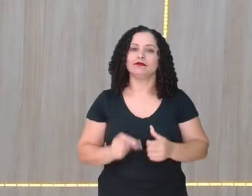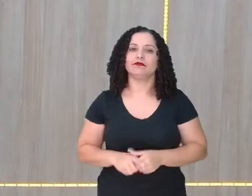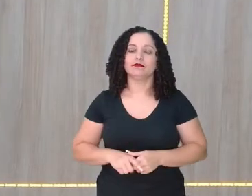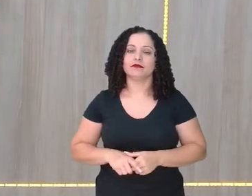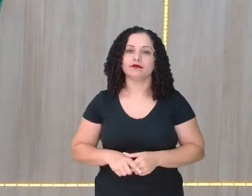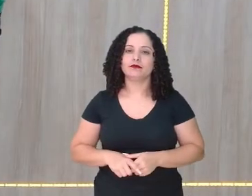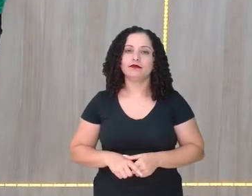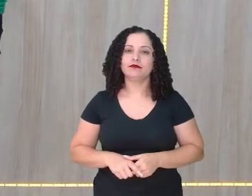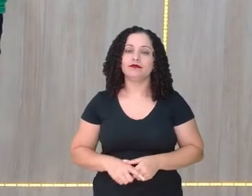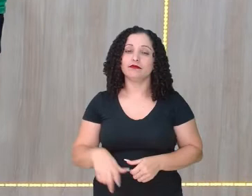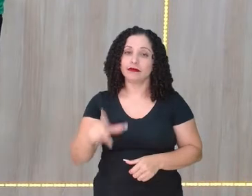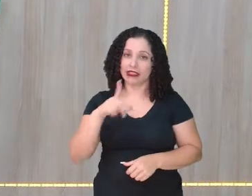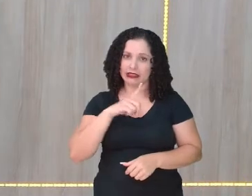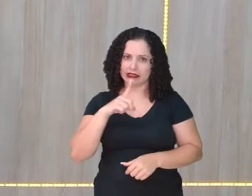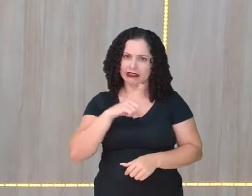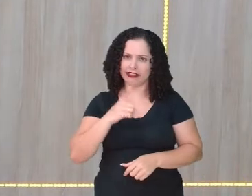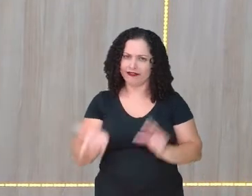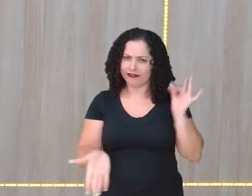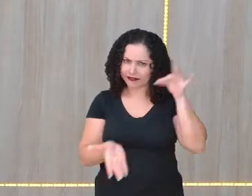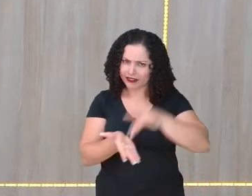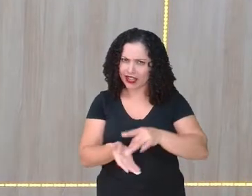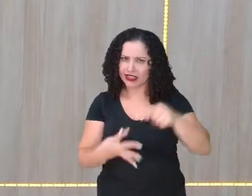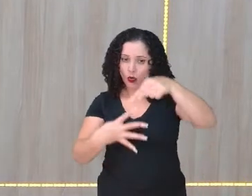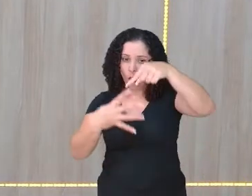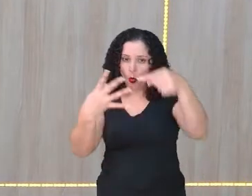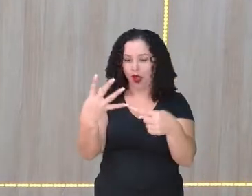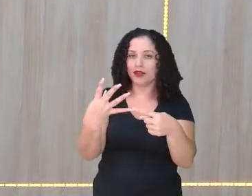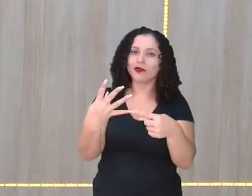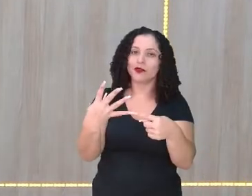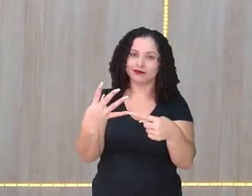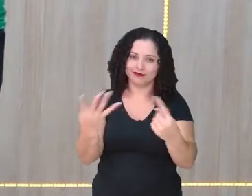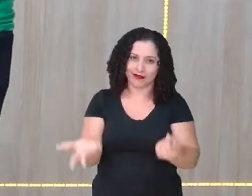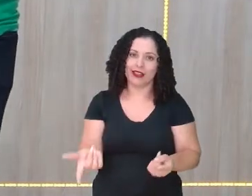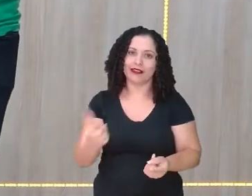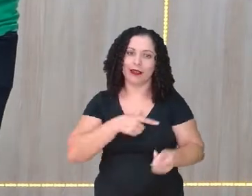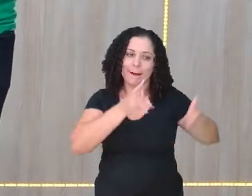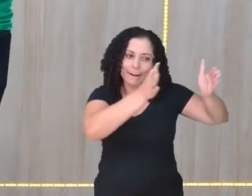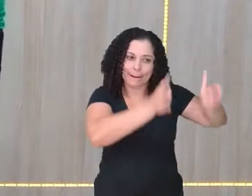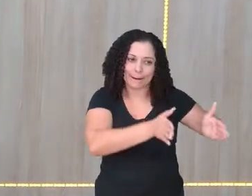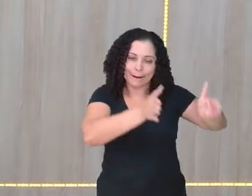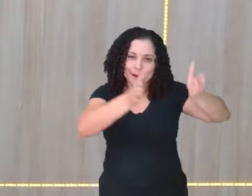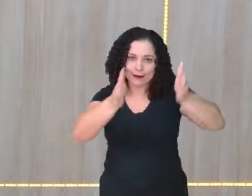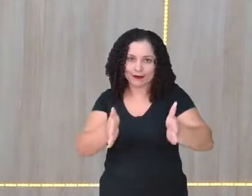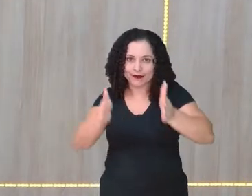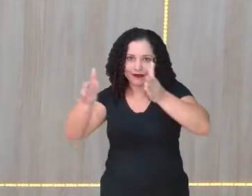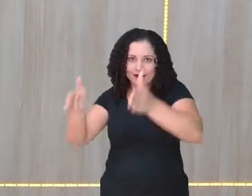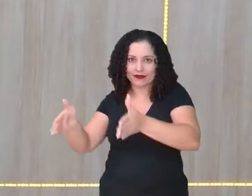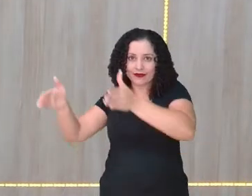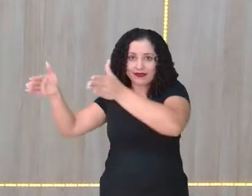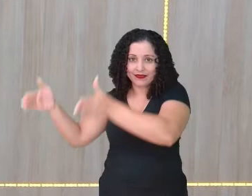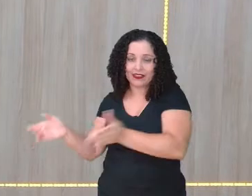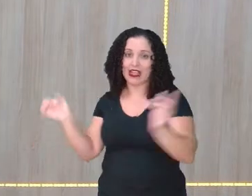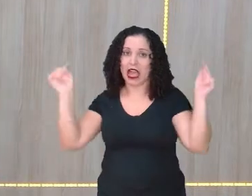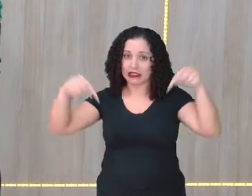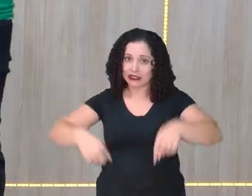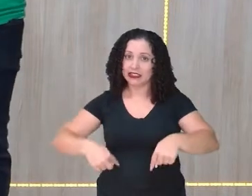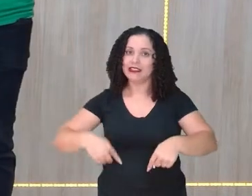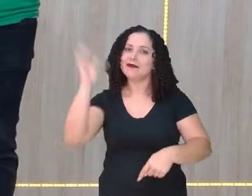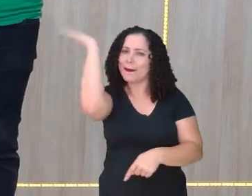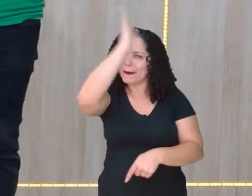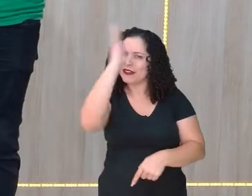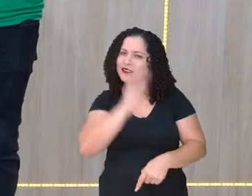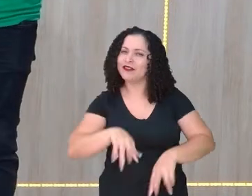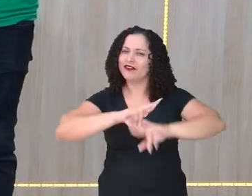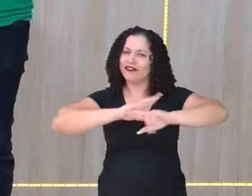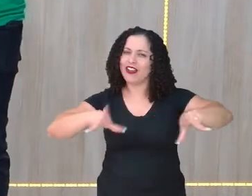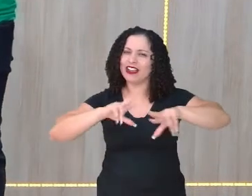na prática, 4 estações, né? Primavera, verão, outono e inverno. Mas aqui não é muito assim, né? Calor,